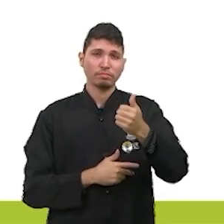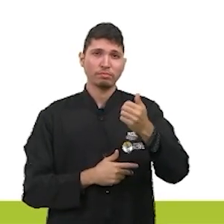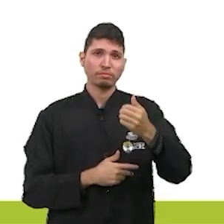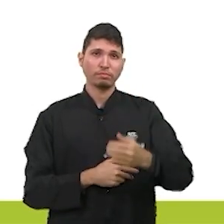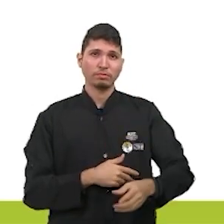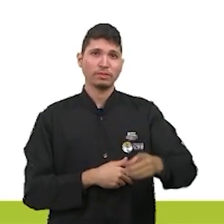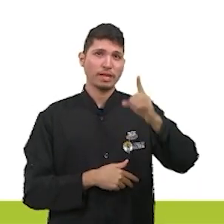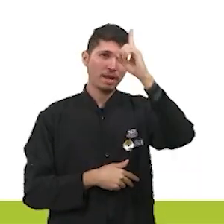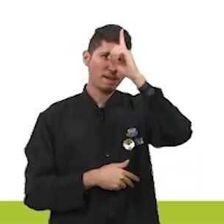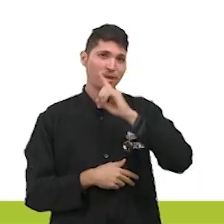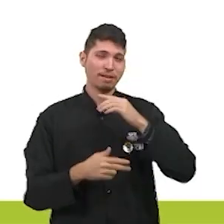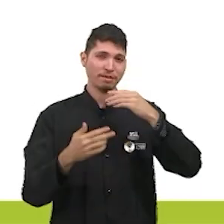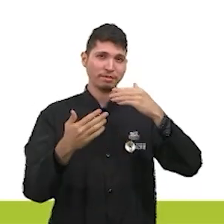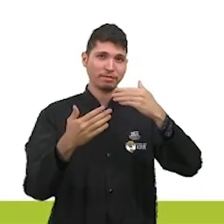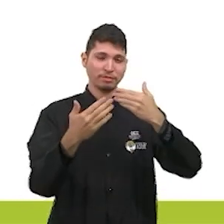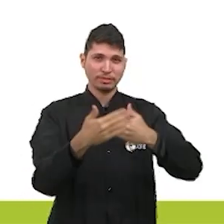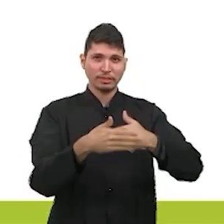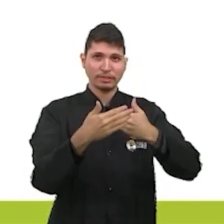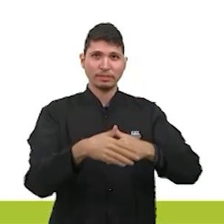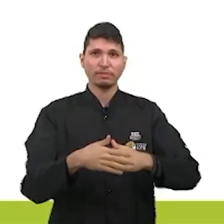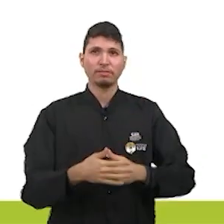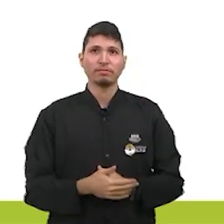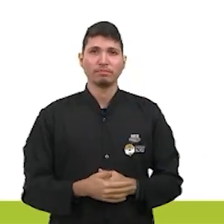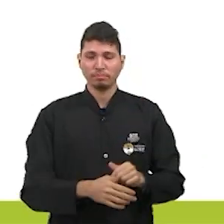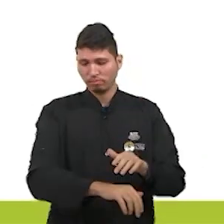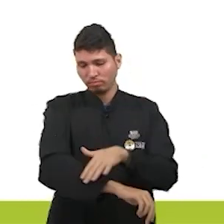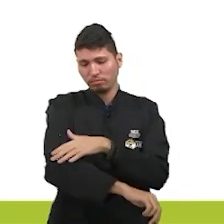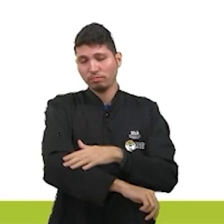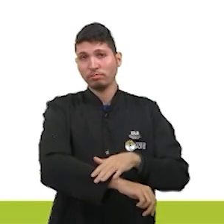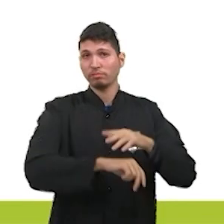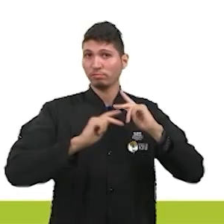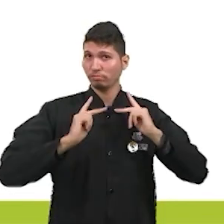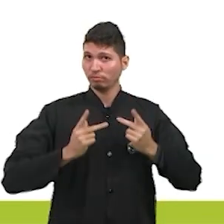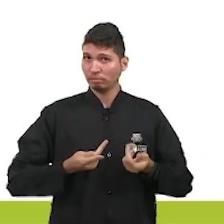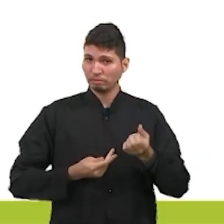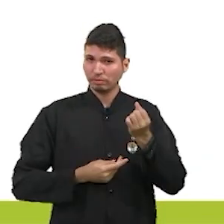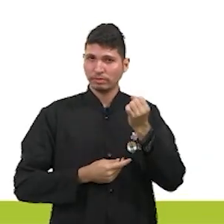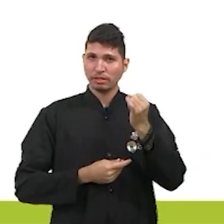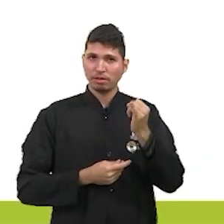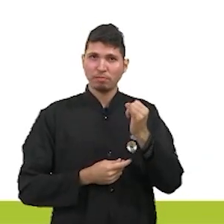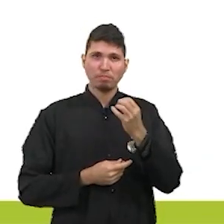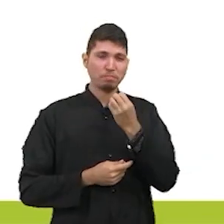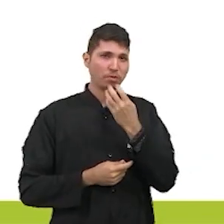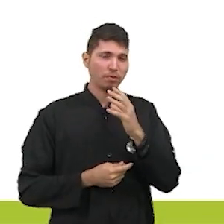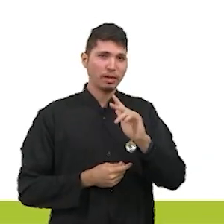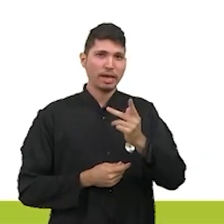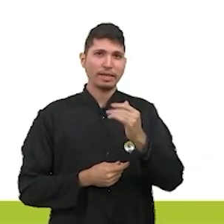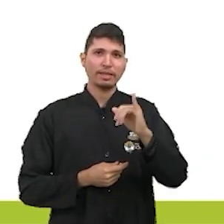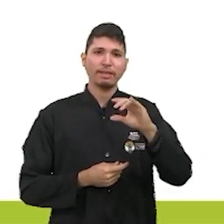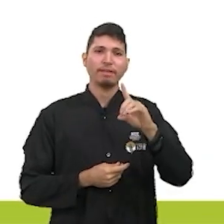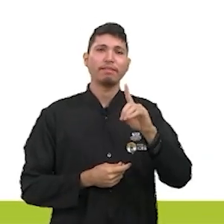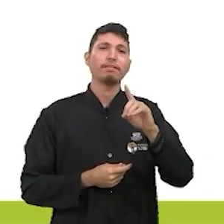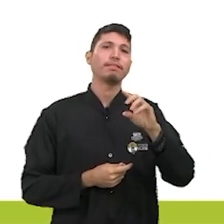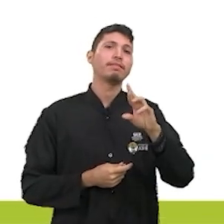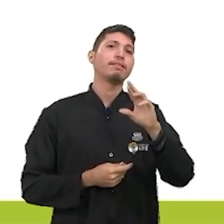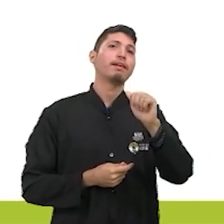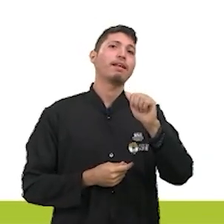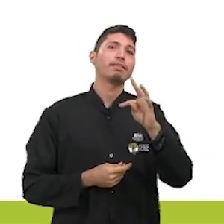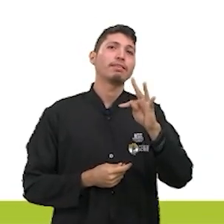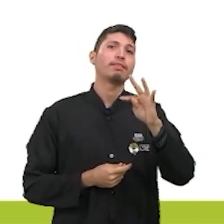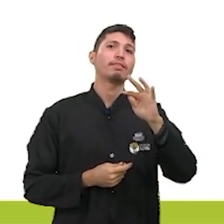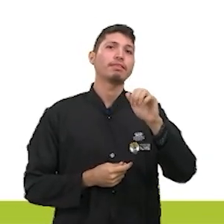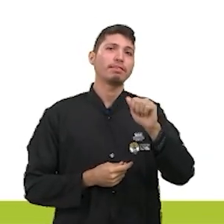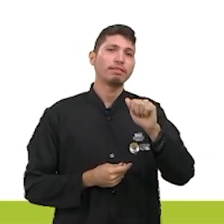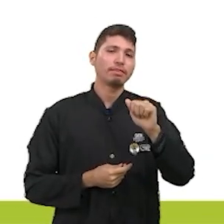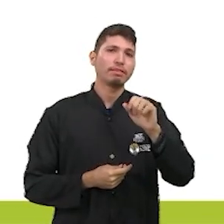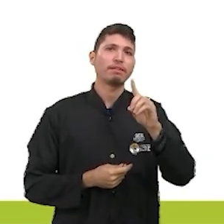questão 52. Vai dizer que a pele humana, quando está bem hidratada, adquire boa elasticidade e